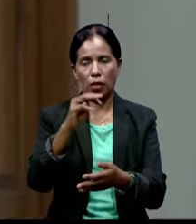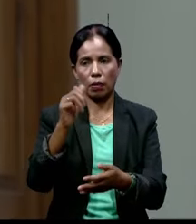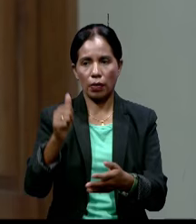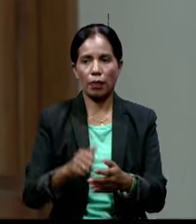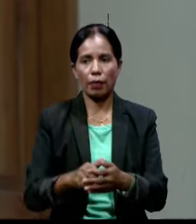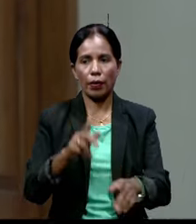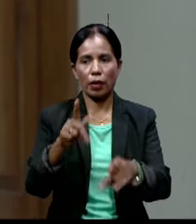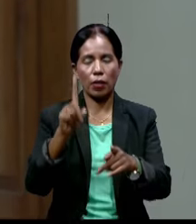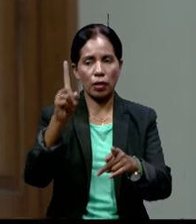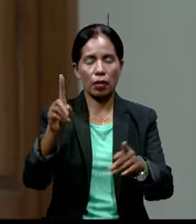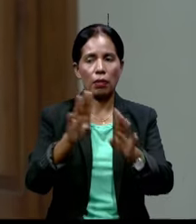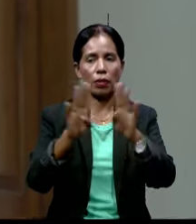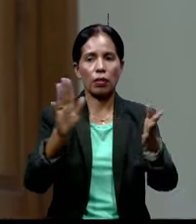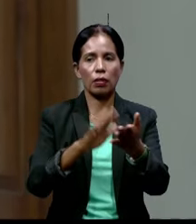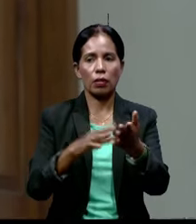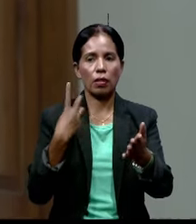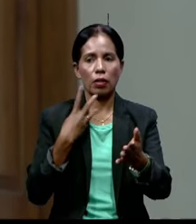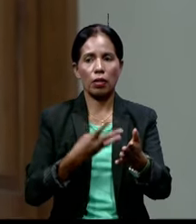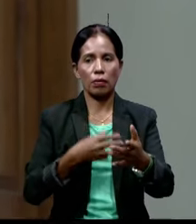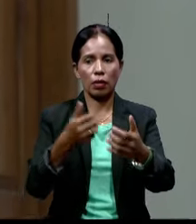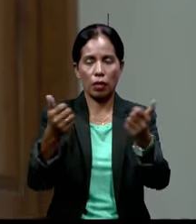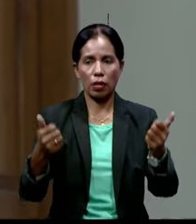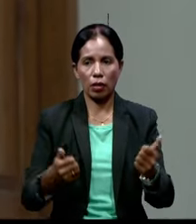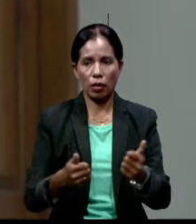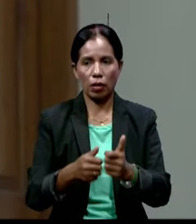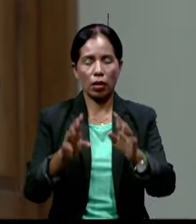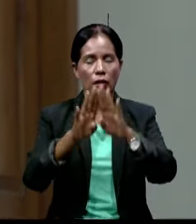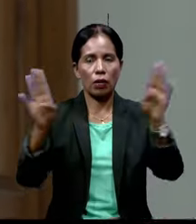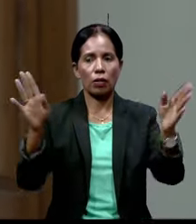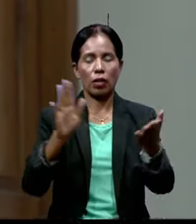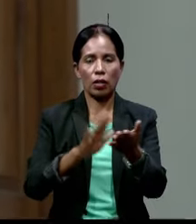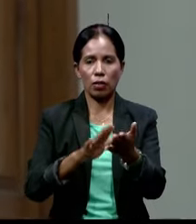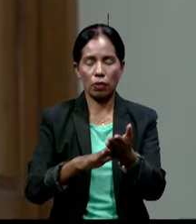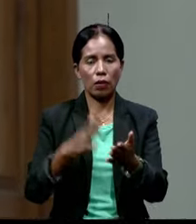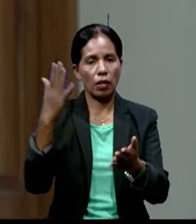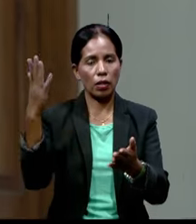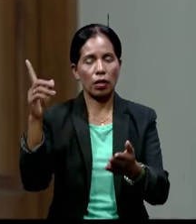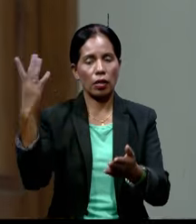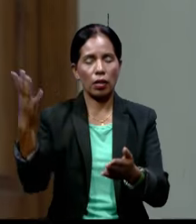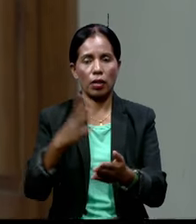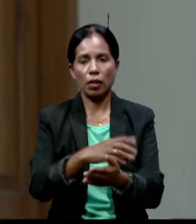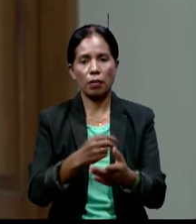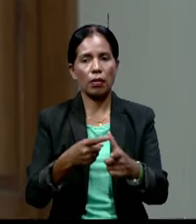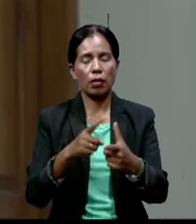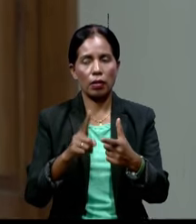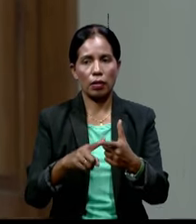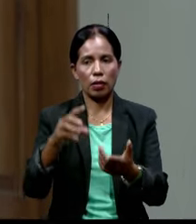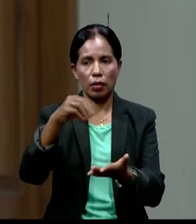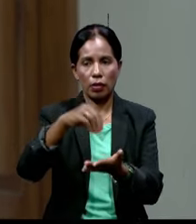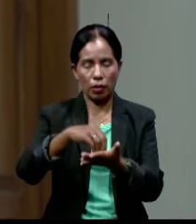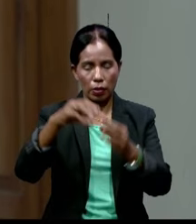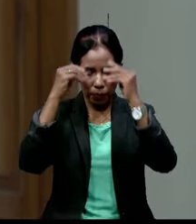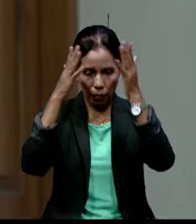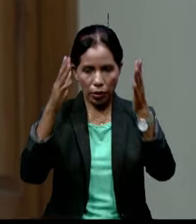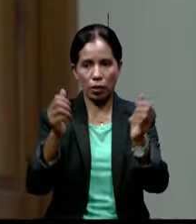Comunidade na beira da escola ainda, por exemplo, a minha nermeira, a minha ainda, a que tinha pré-escolar ainda, o professor, o salão, o